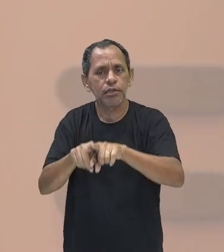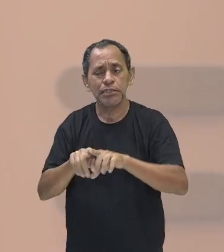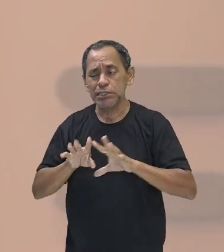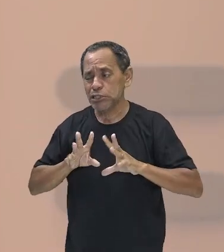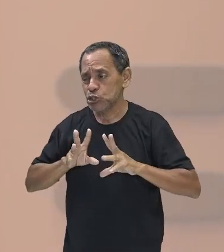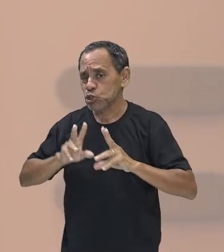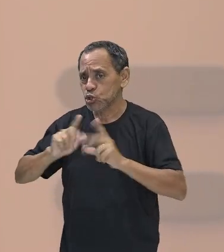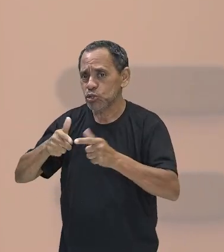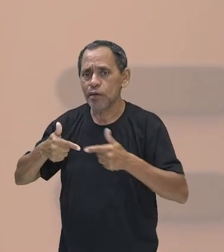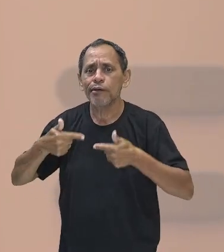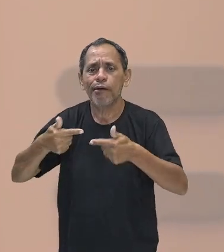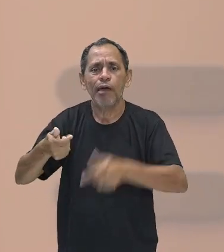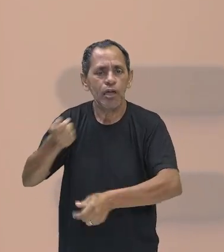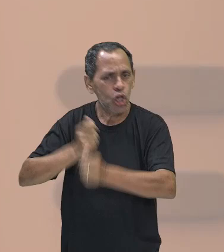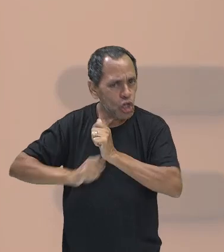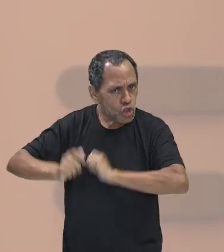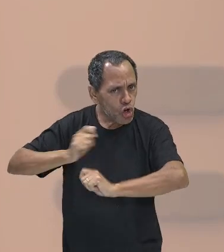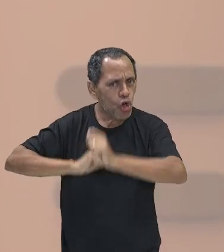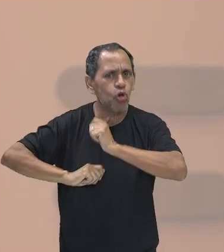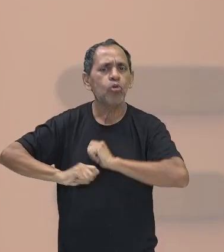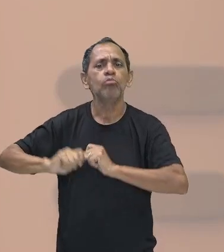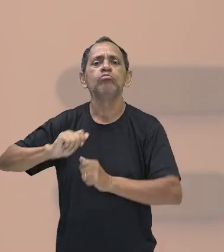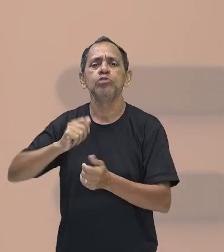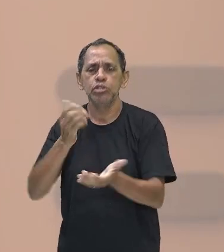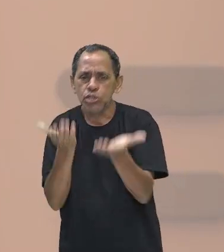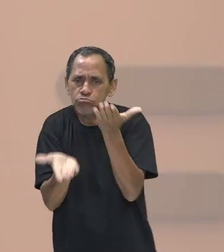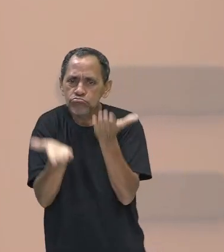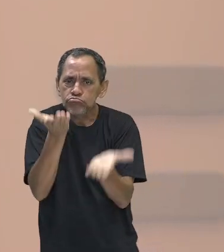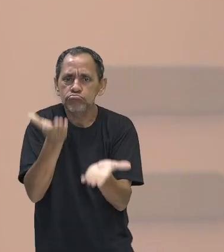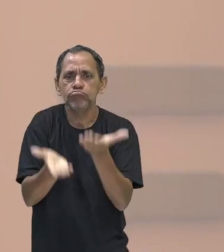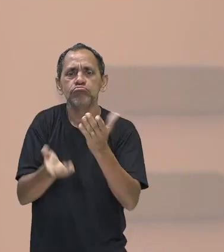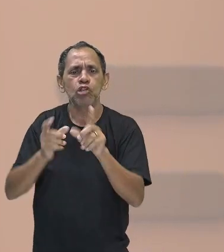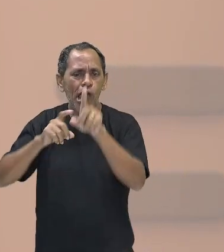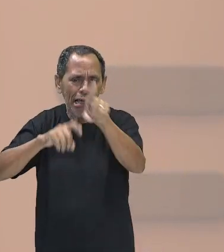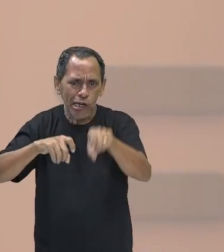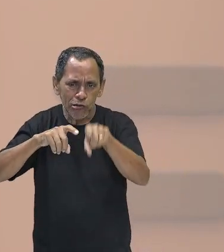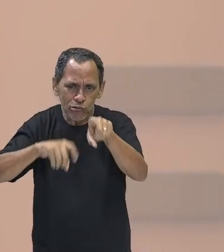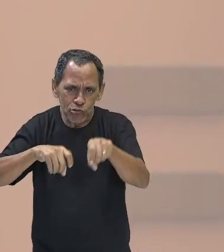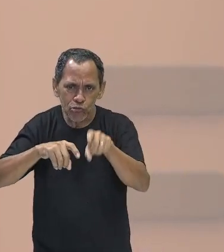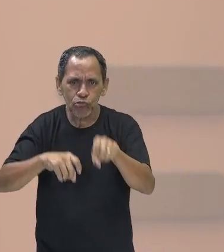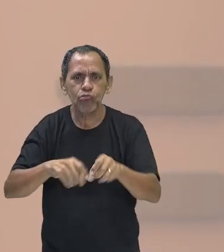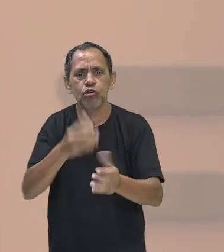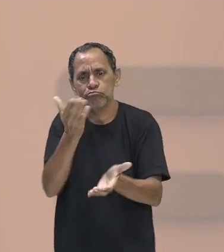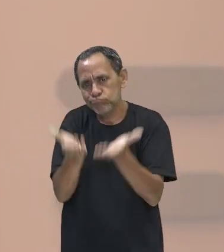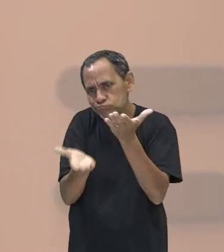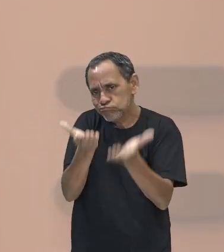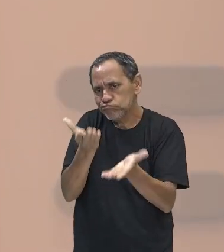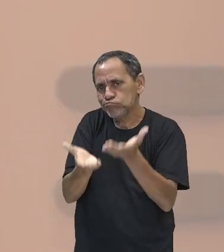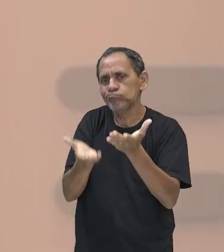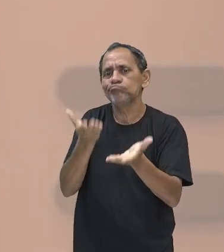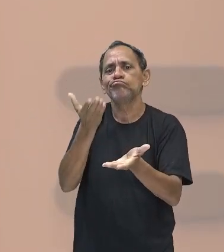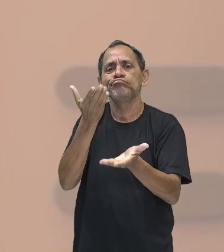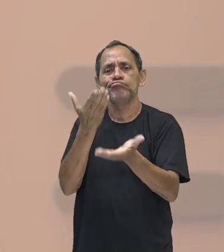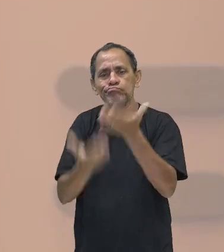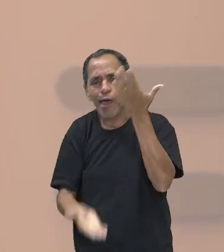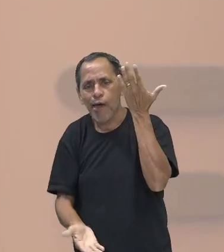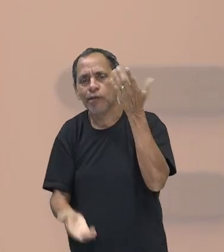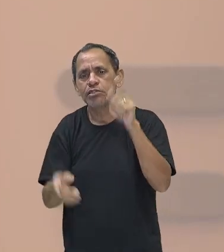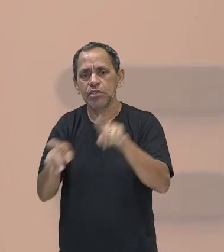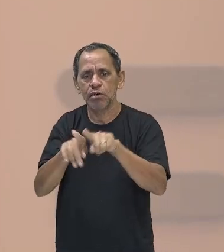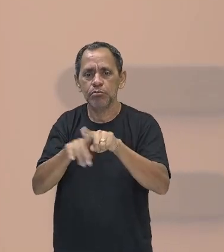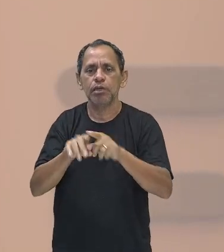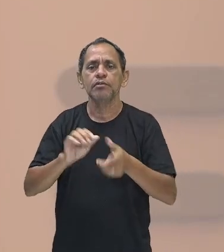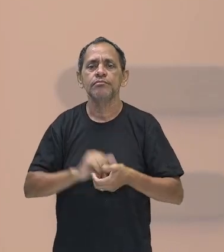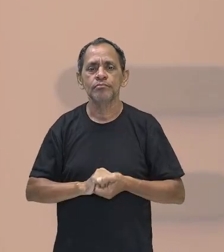na economia ela fica desestruturada, essa parte então da agricultura ela fica, né, desestabilizada, e é exatamente isso então que o